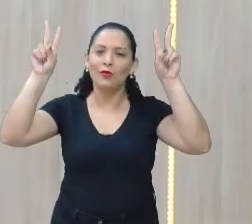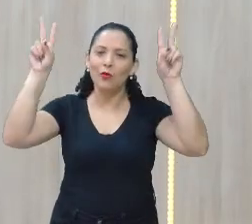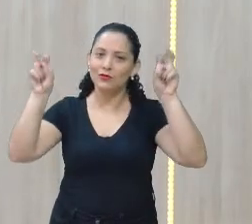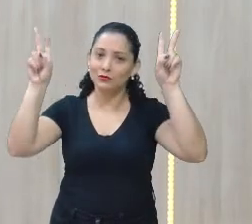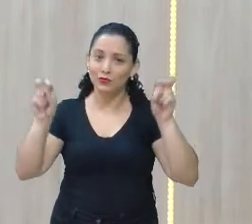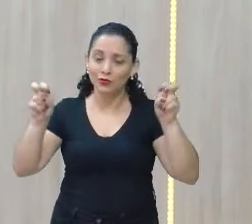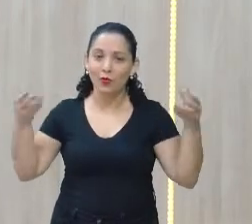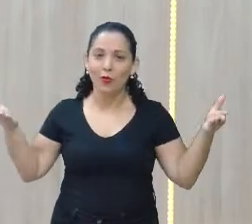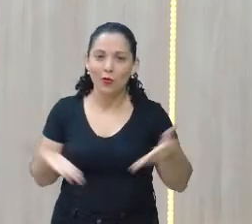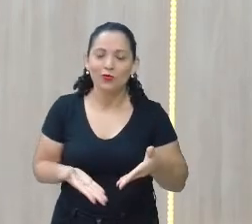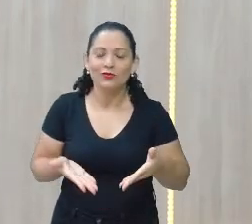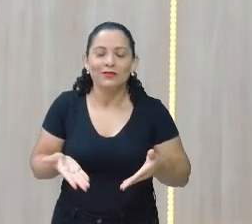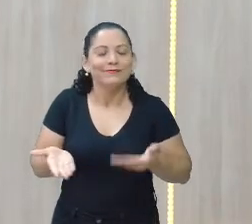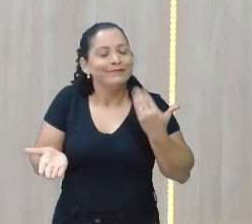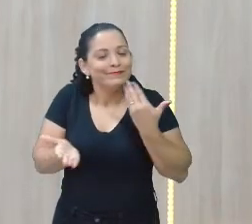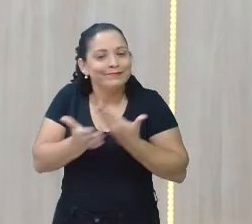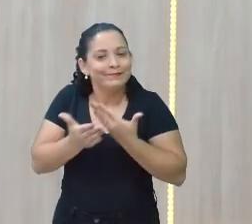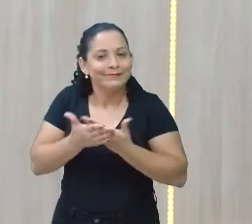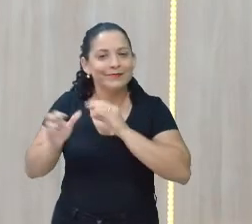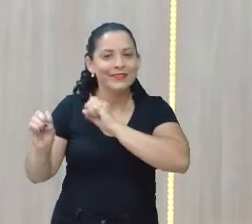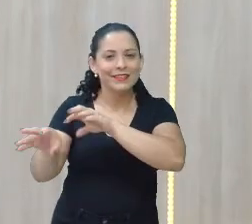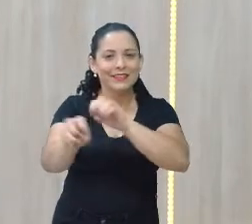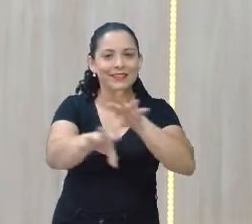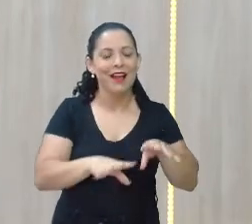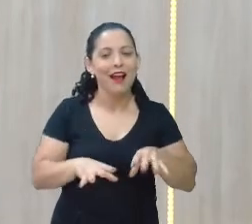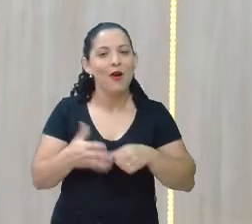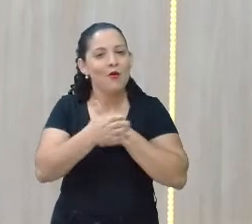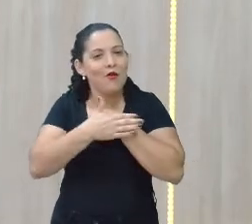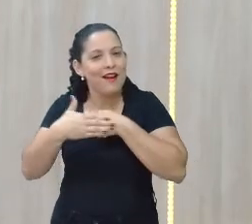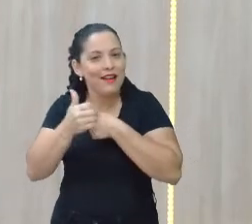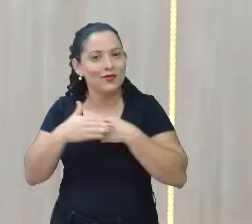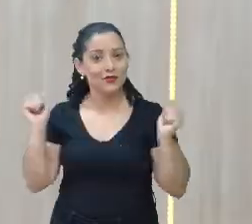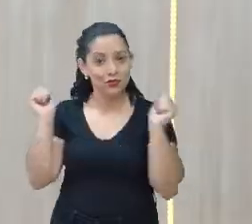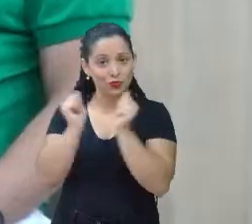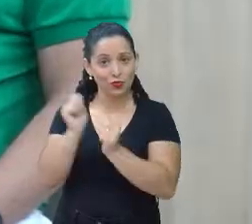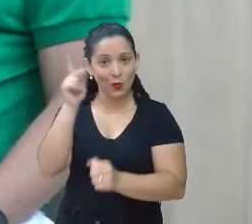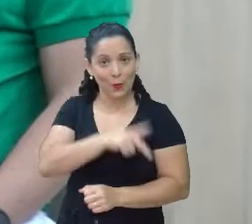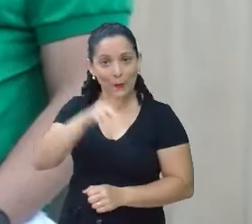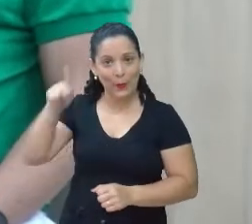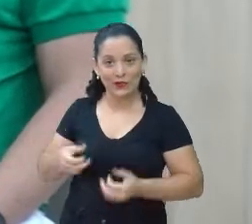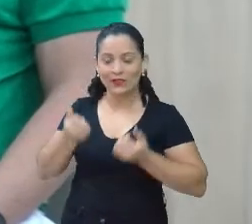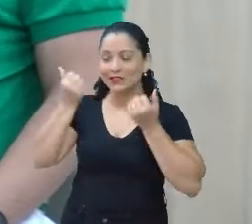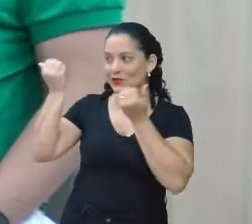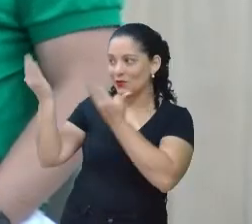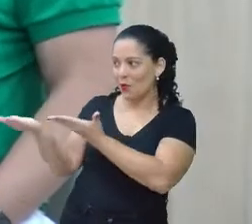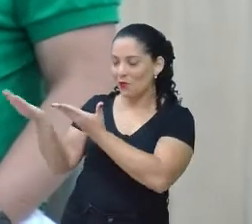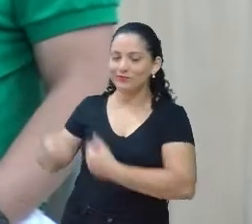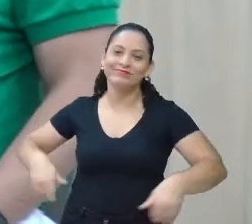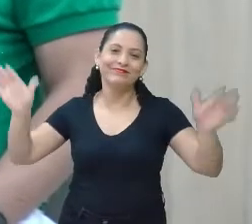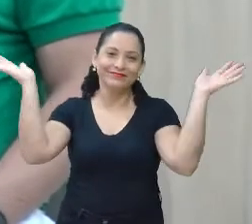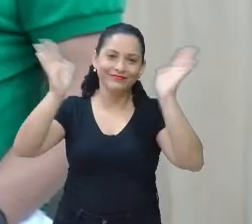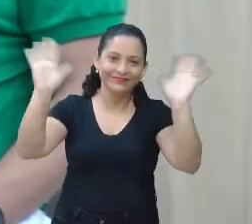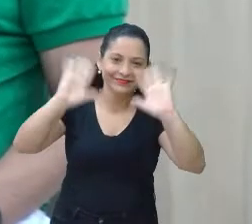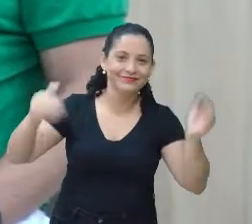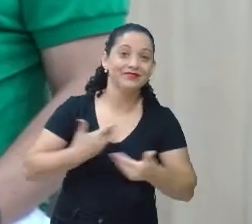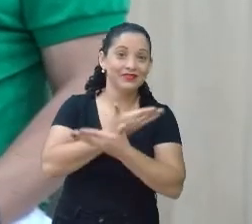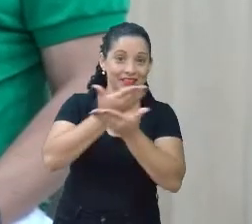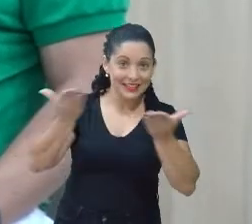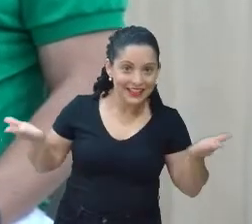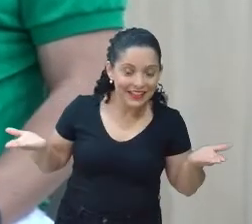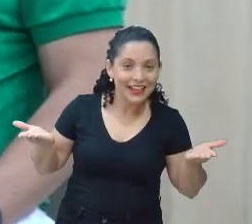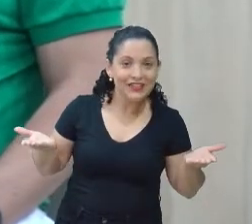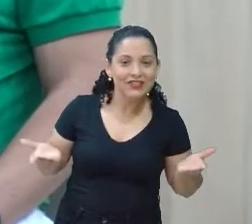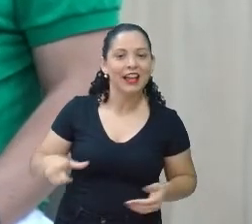eu faço essa aula com muito carinho, junto do professor André Rissaliano, que está aqui conosco. Saudações pessoal, tudo bom com vocês?